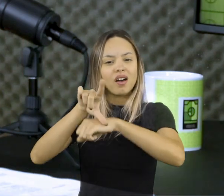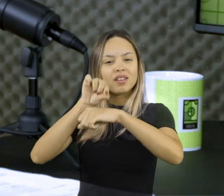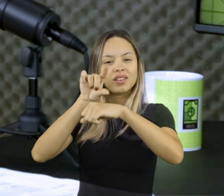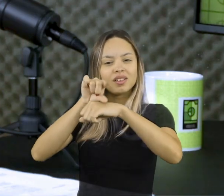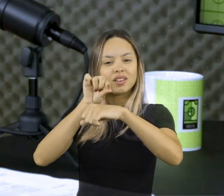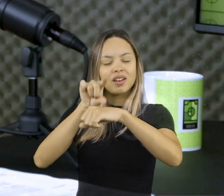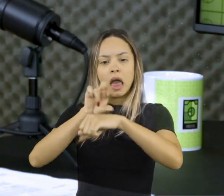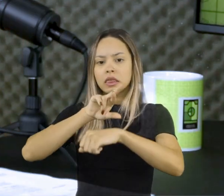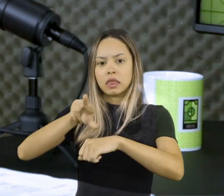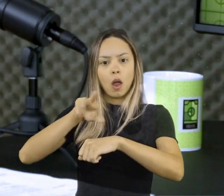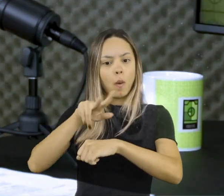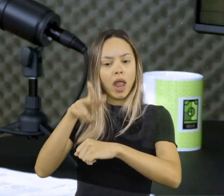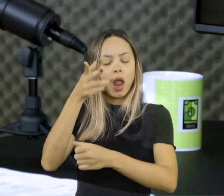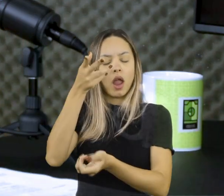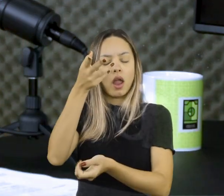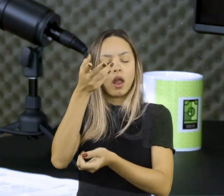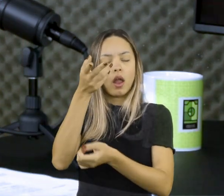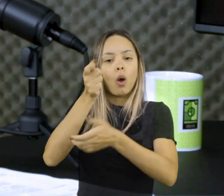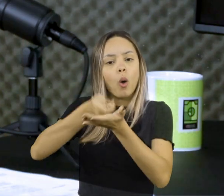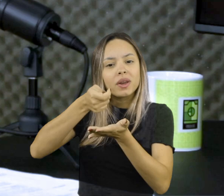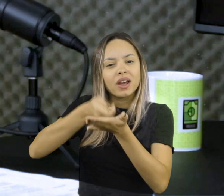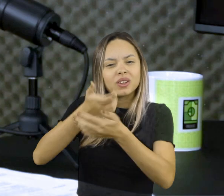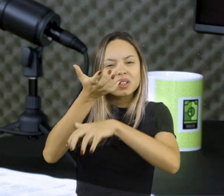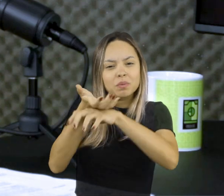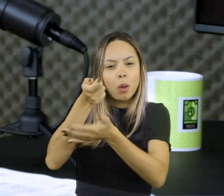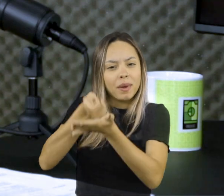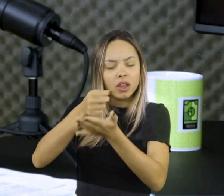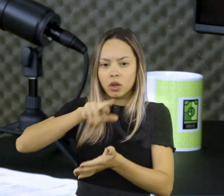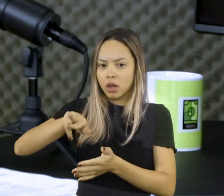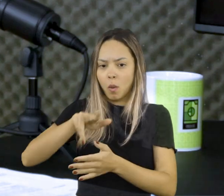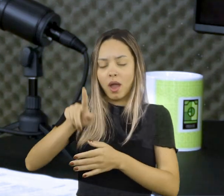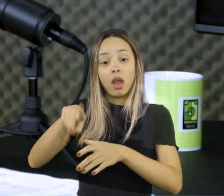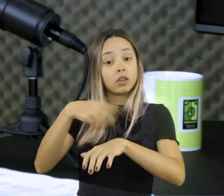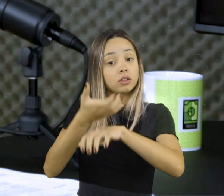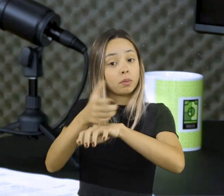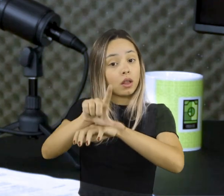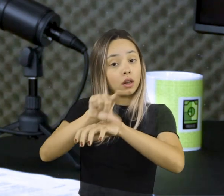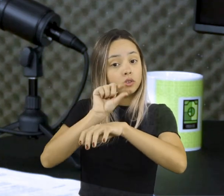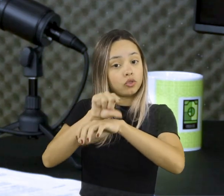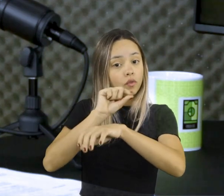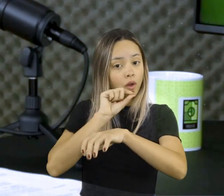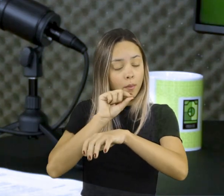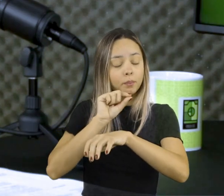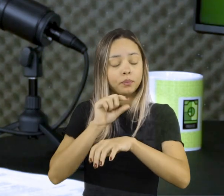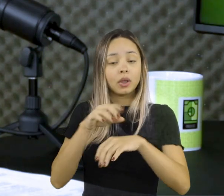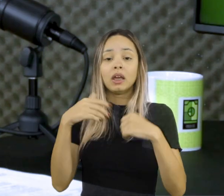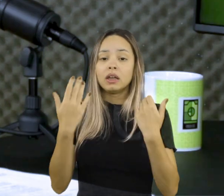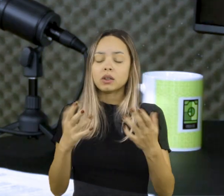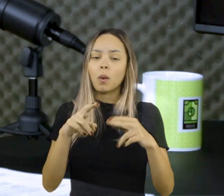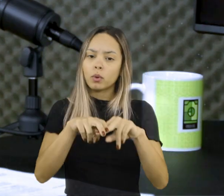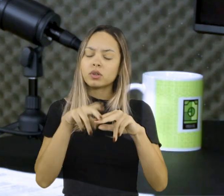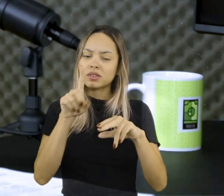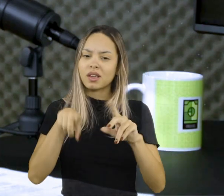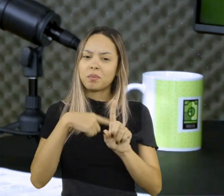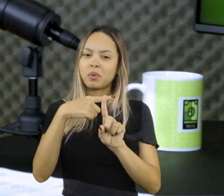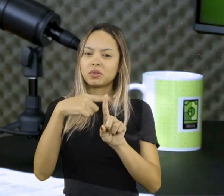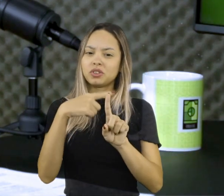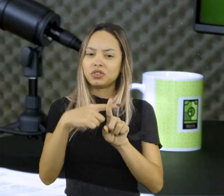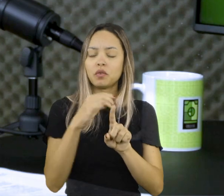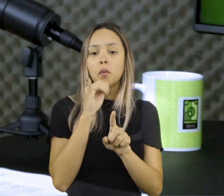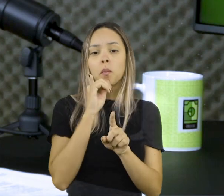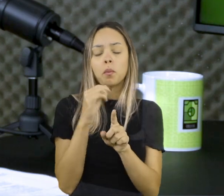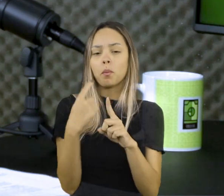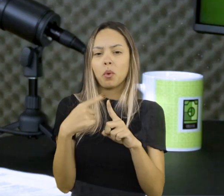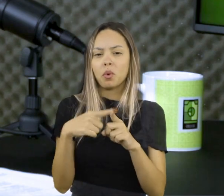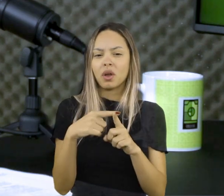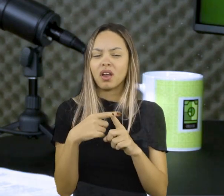é obrigatória. Então, isso já é um ponto positivo. Porque quando ficava naquela de, só